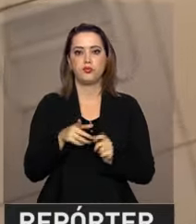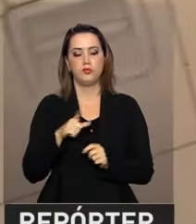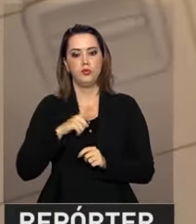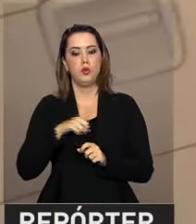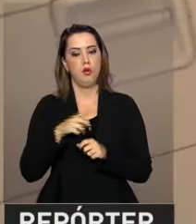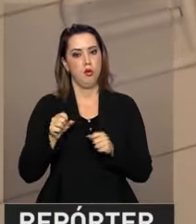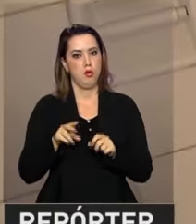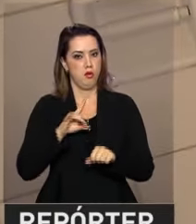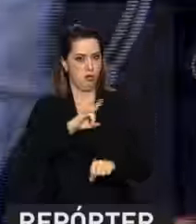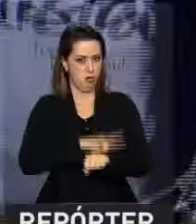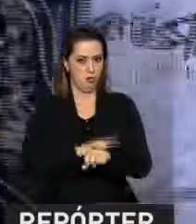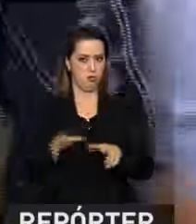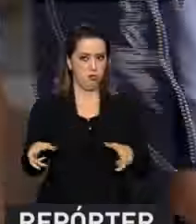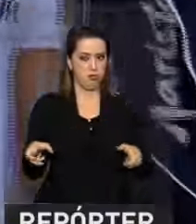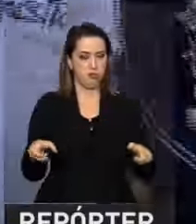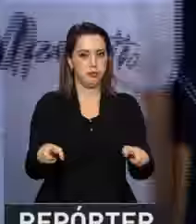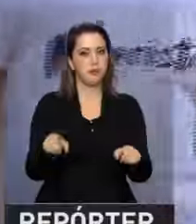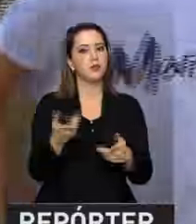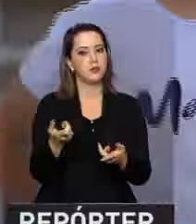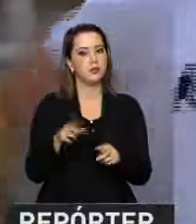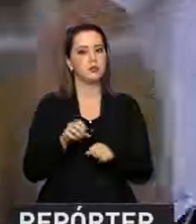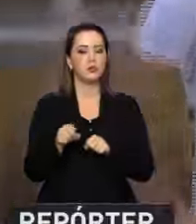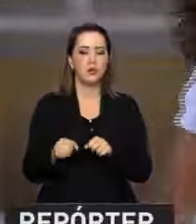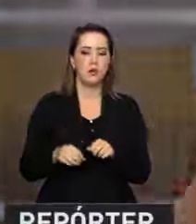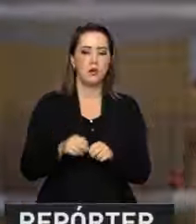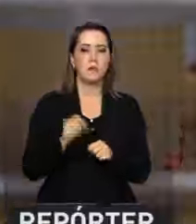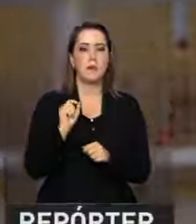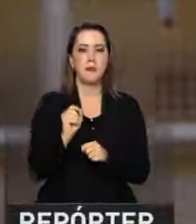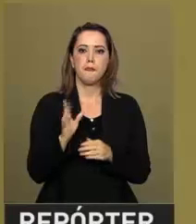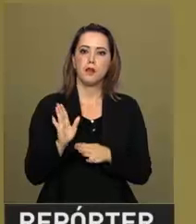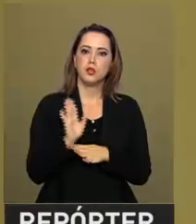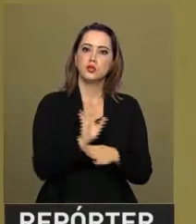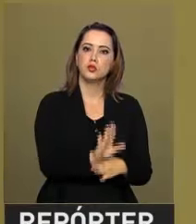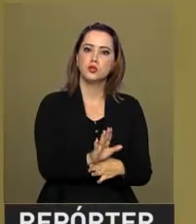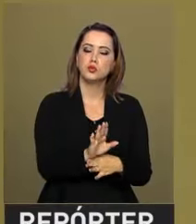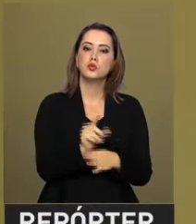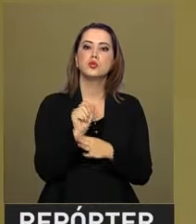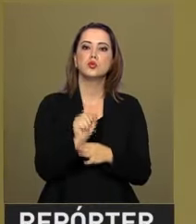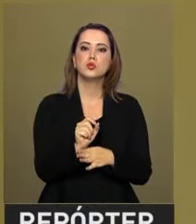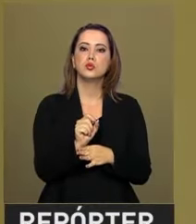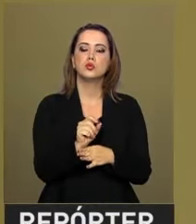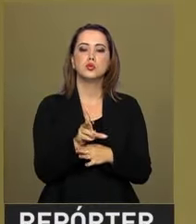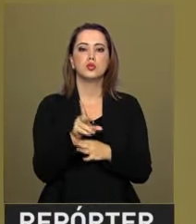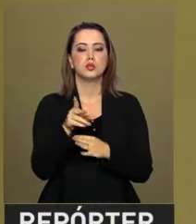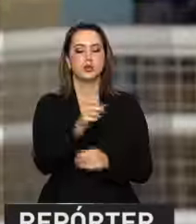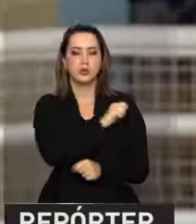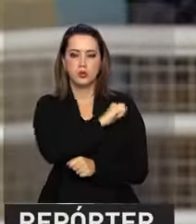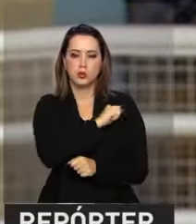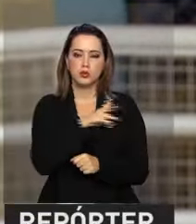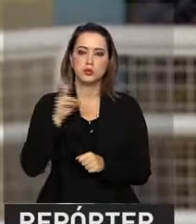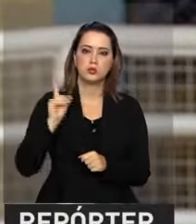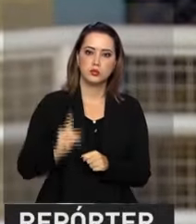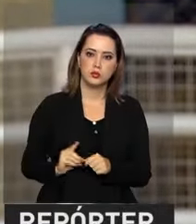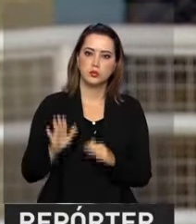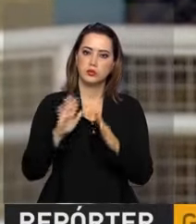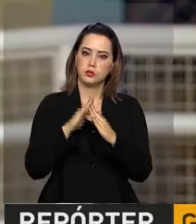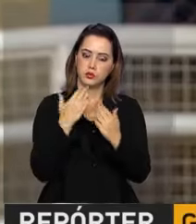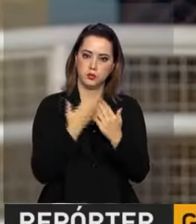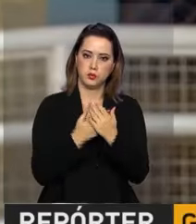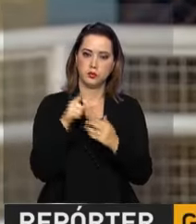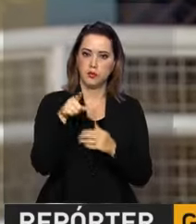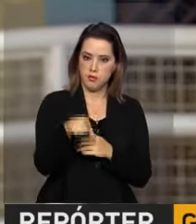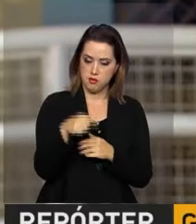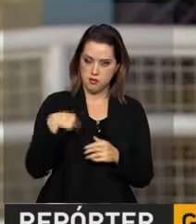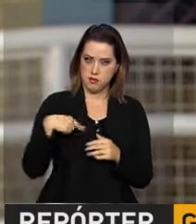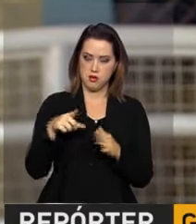barras fixadas na parede e corrimão ajudam na inclusão dos estudantes com deficiência no ambiente escolar. Este colégio aqui em